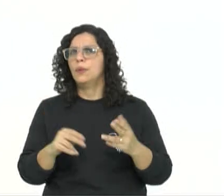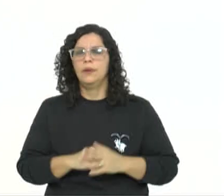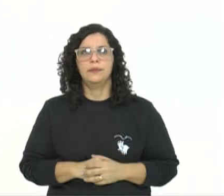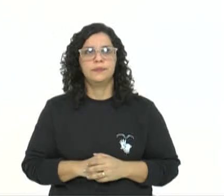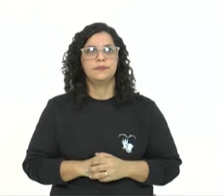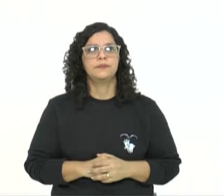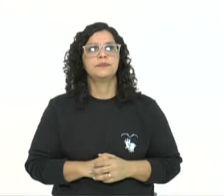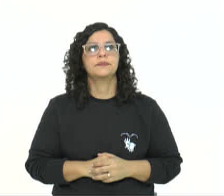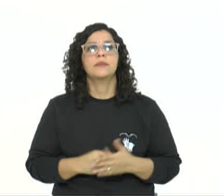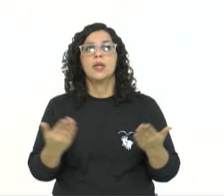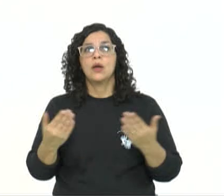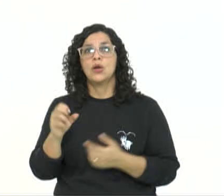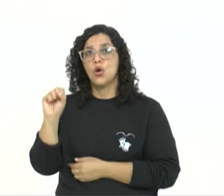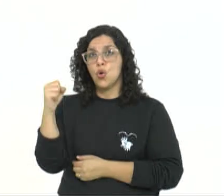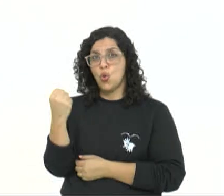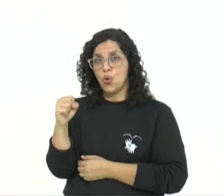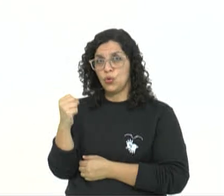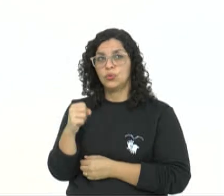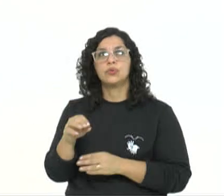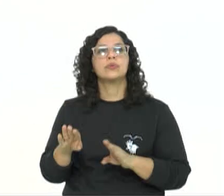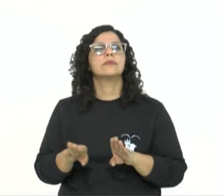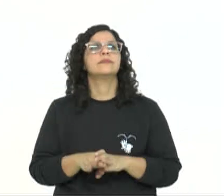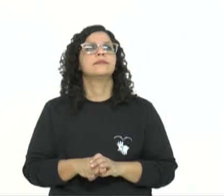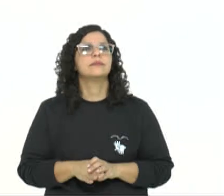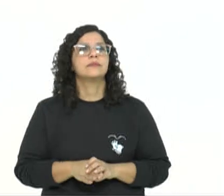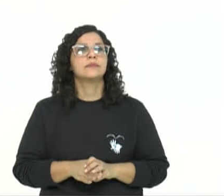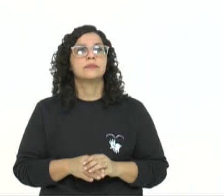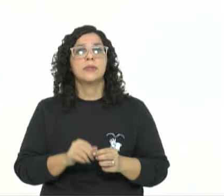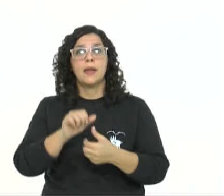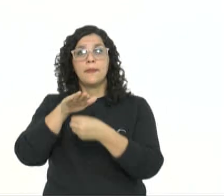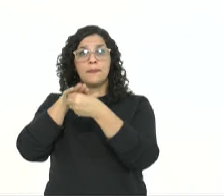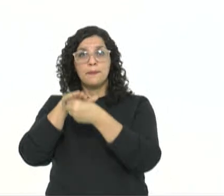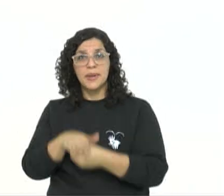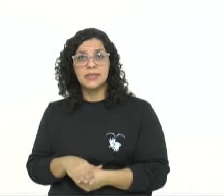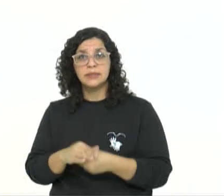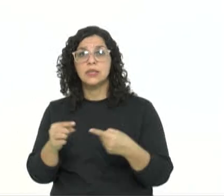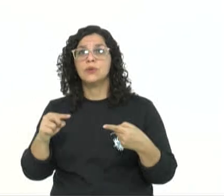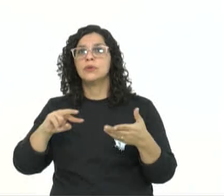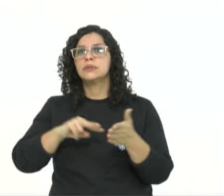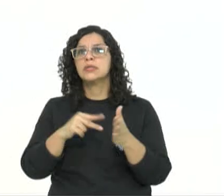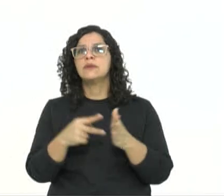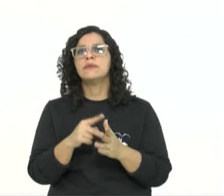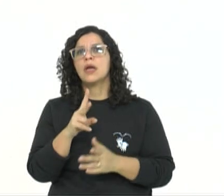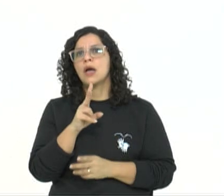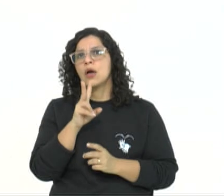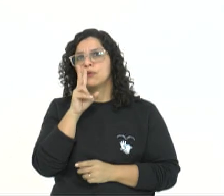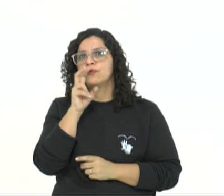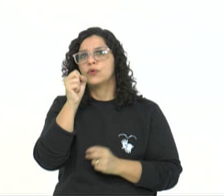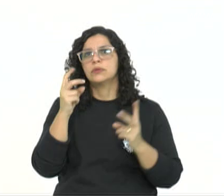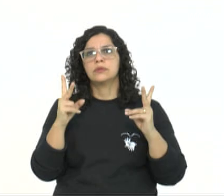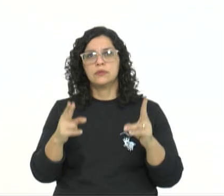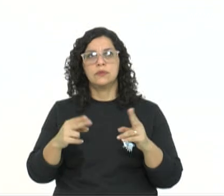B. Questão 8. Pressão é sinônimo de força.